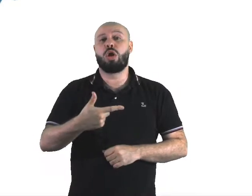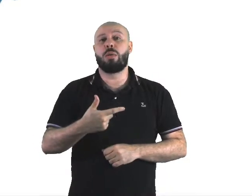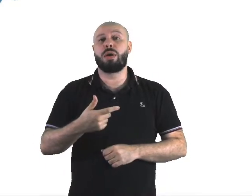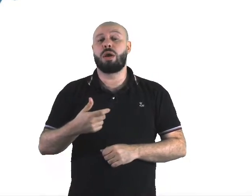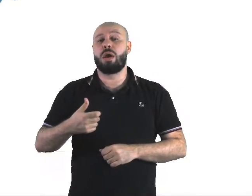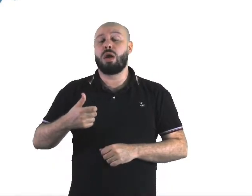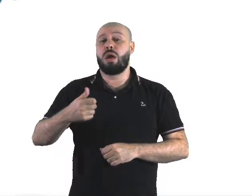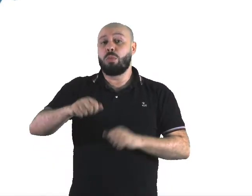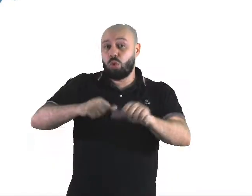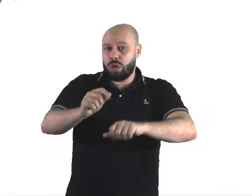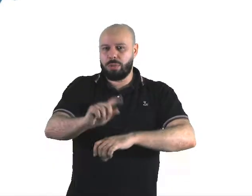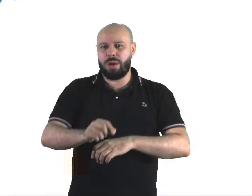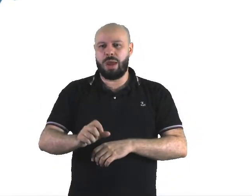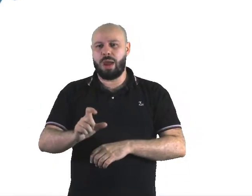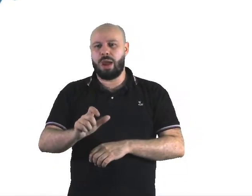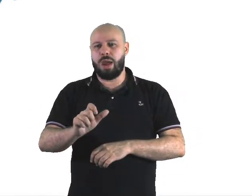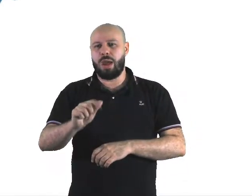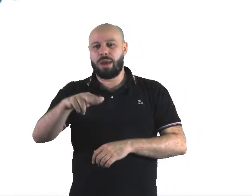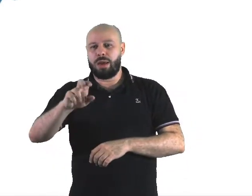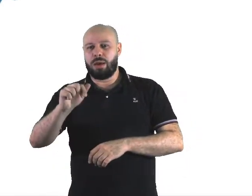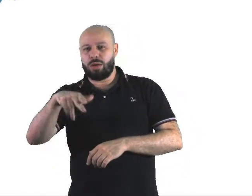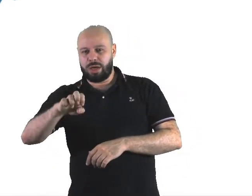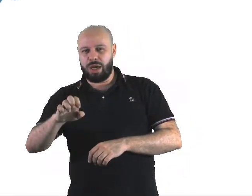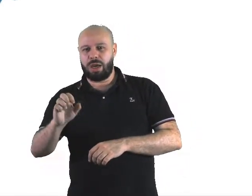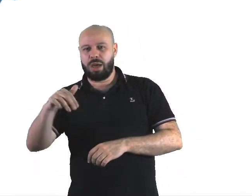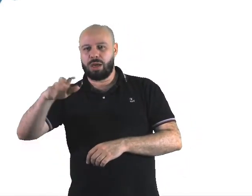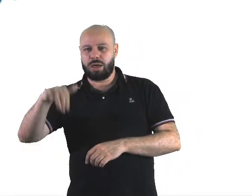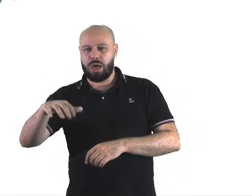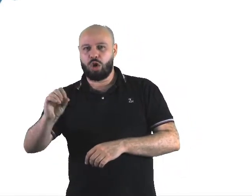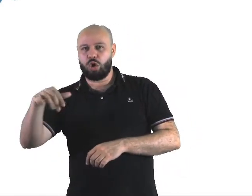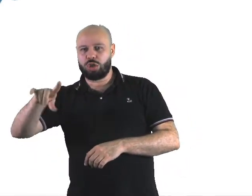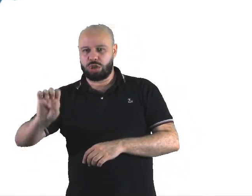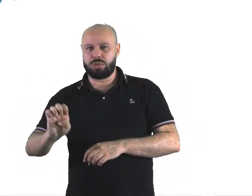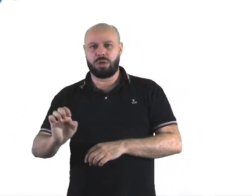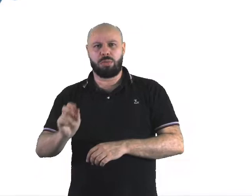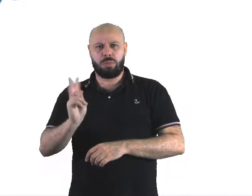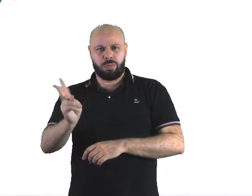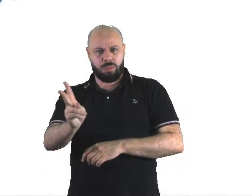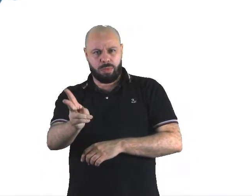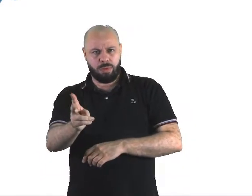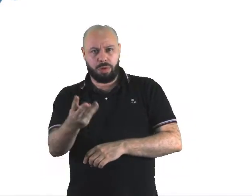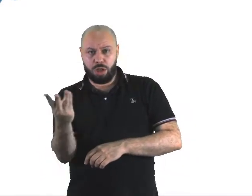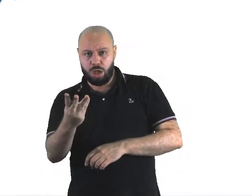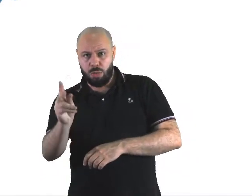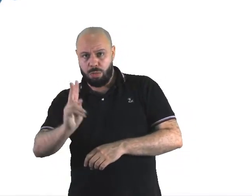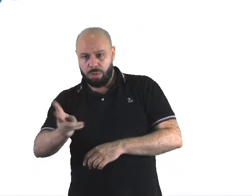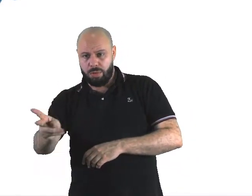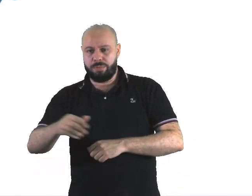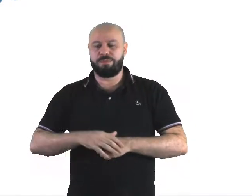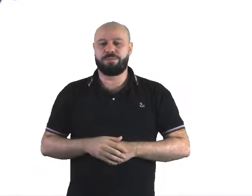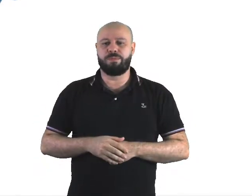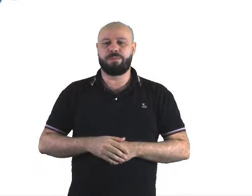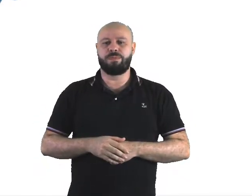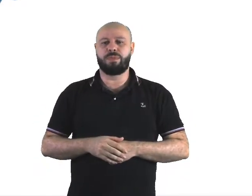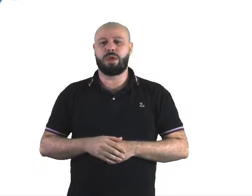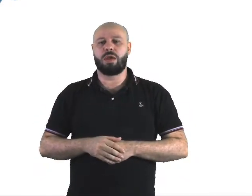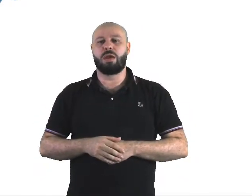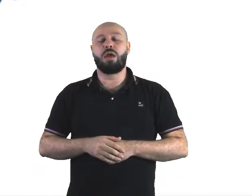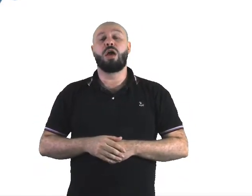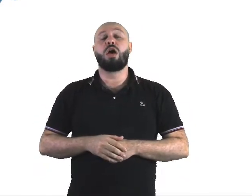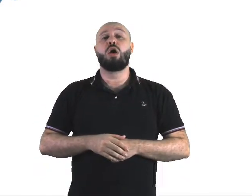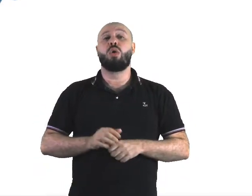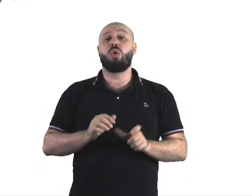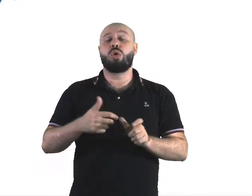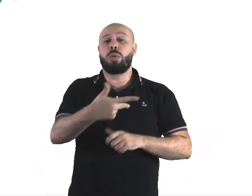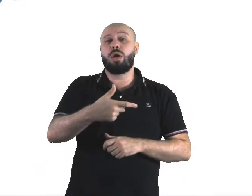são que, quem e onde. Sua forma sempre será essa, independente do contexto. Os pronomes